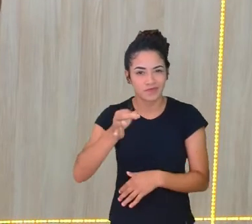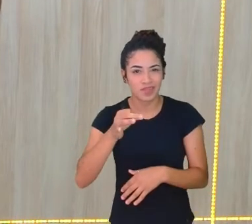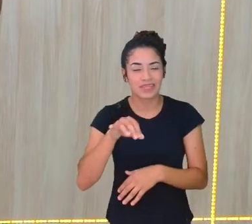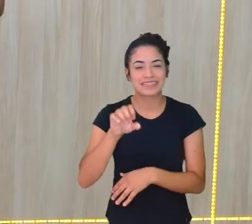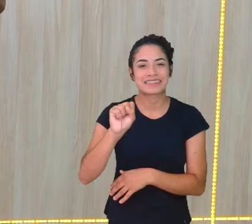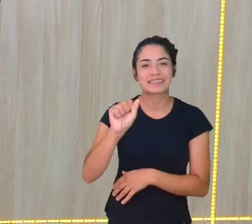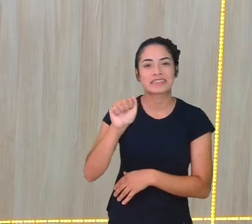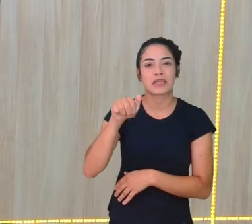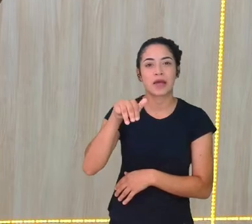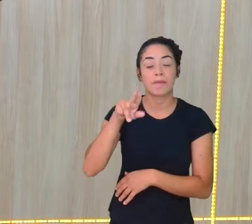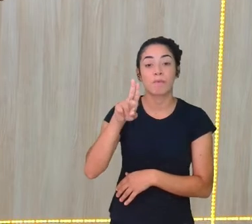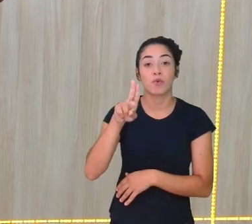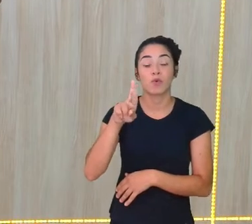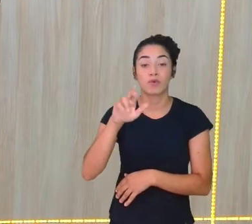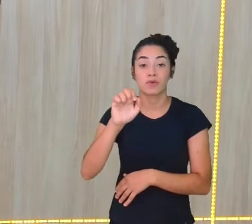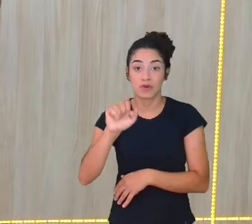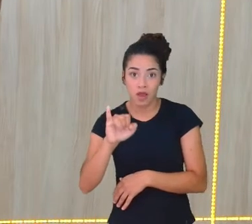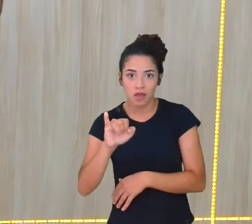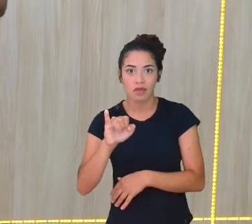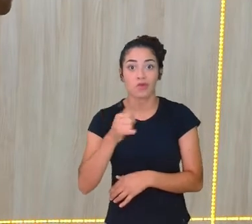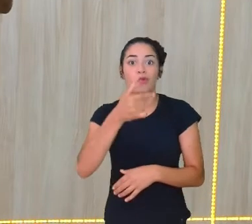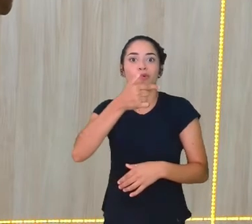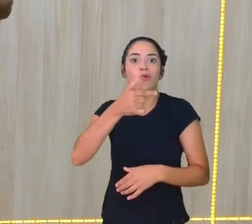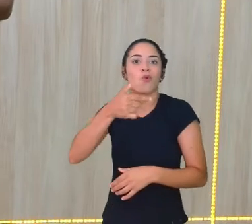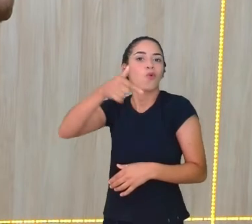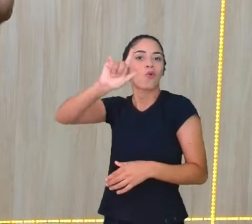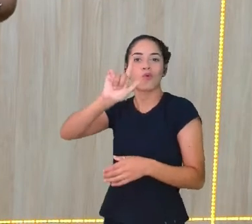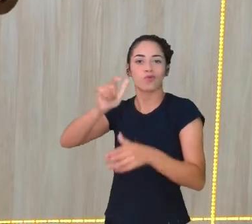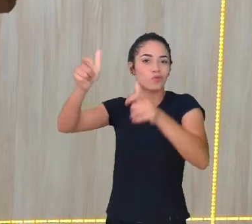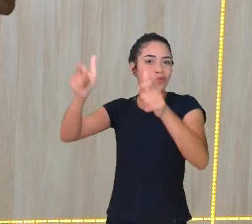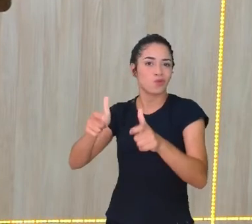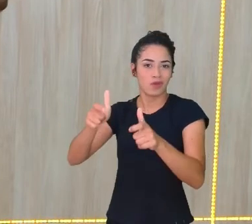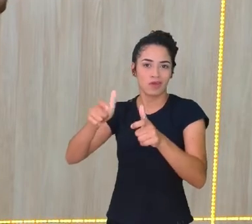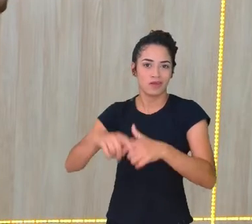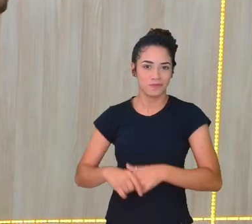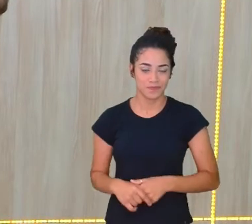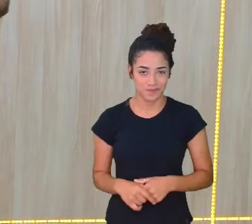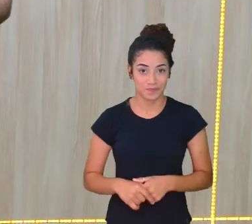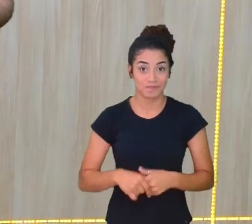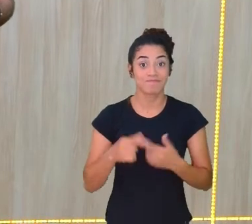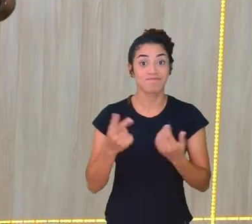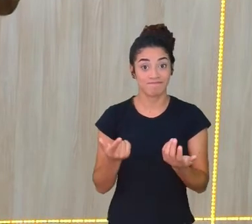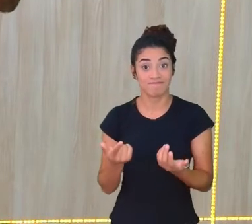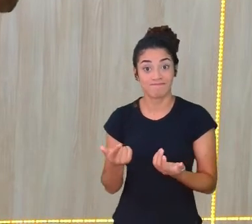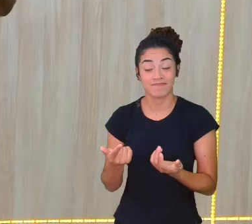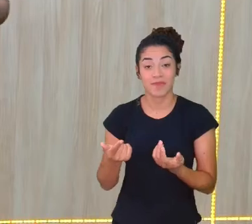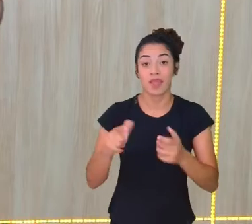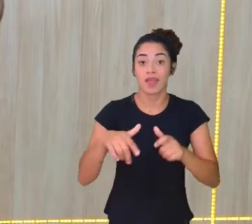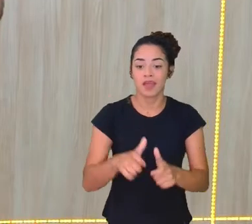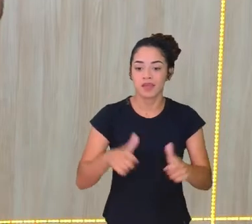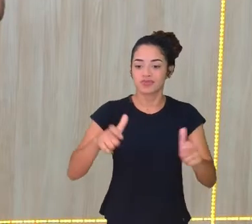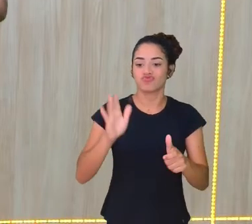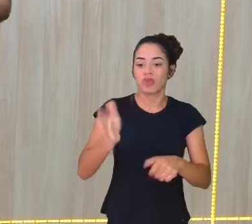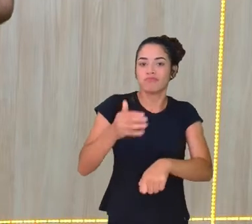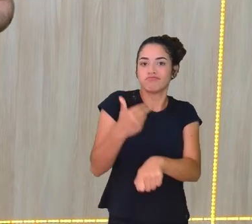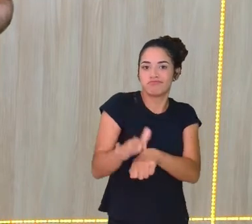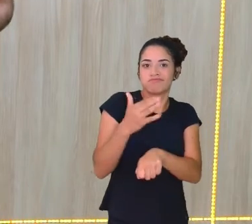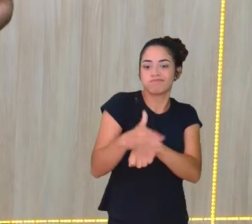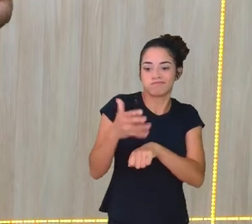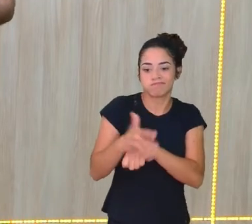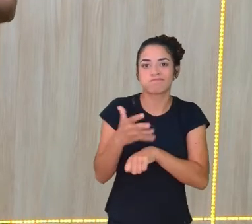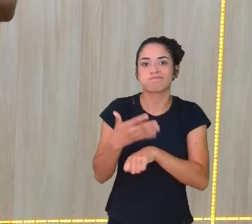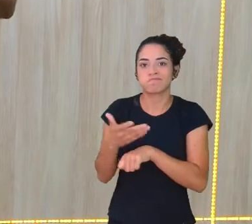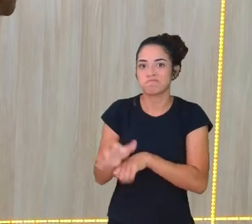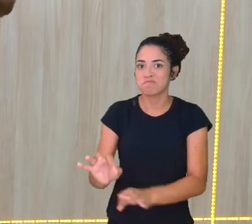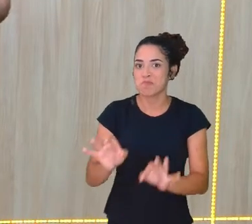samurais japoneses, vejam, né, em outro território. Então, tão grande era o preparo, né, desses